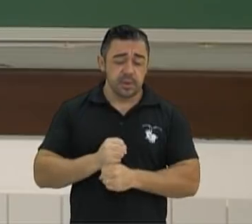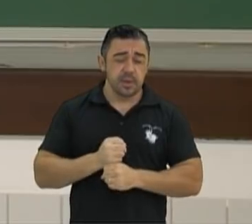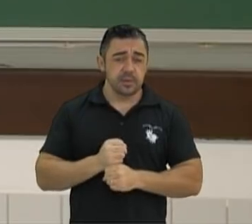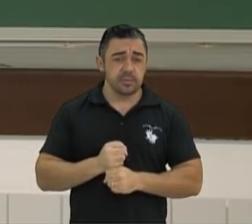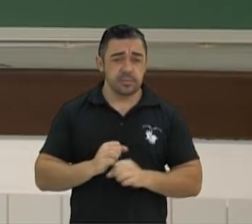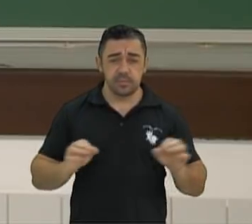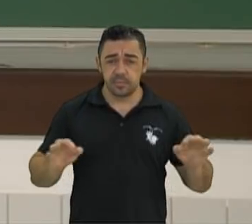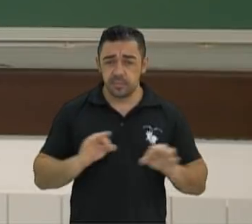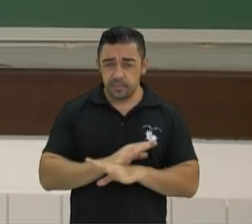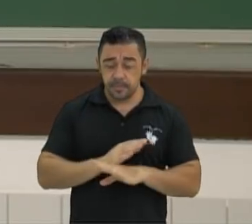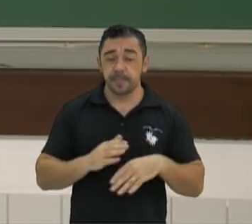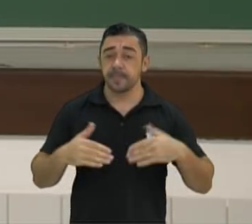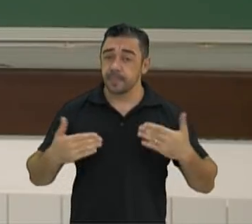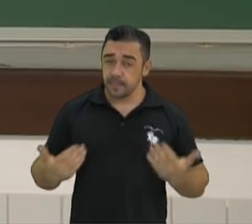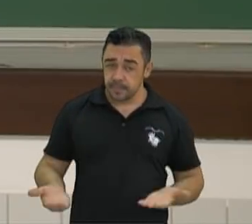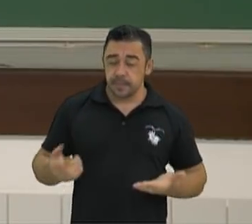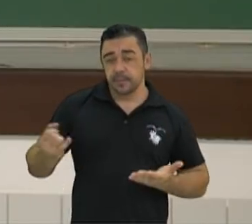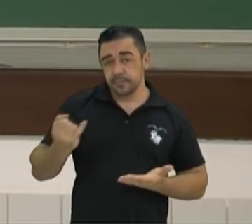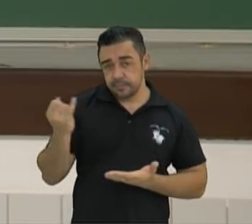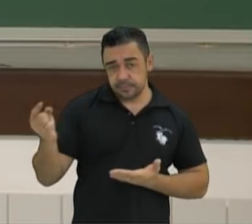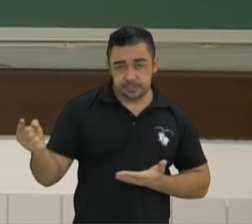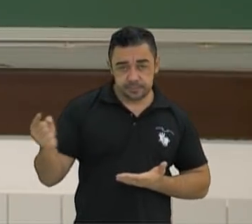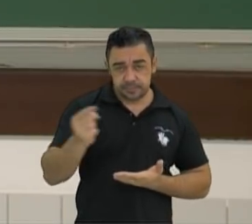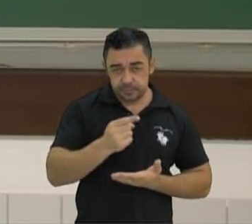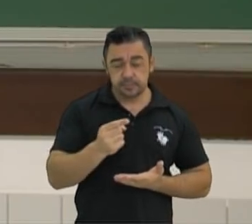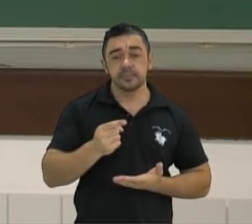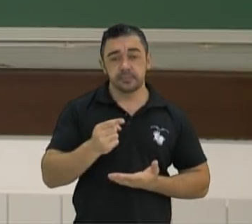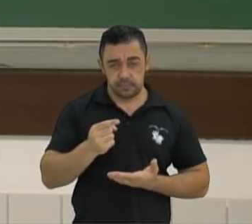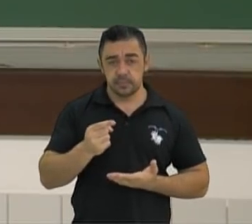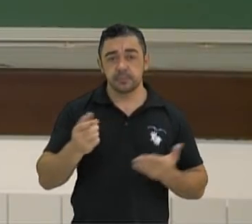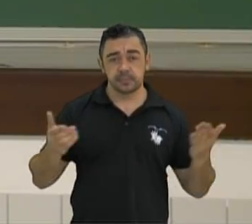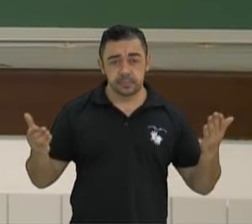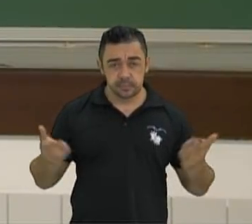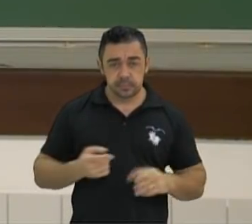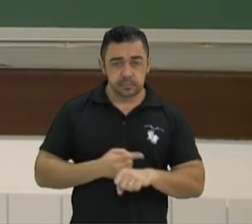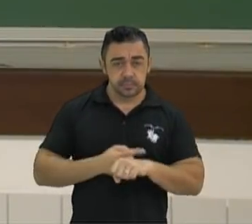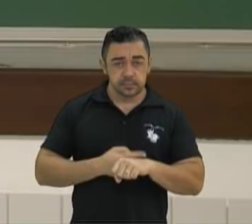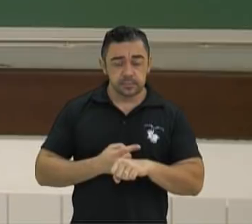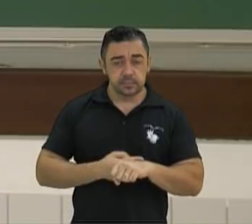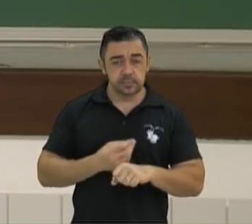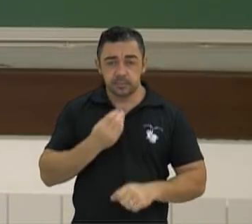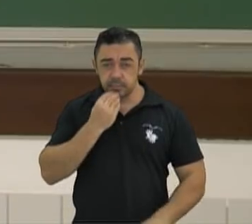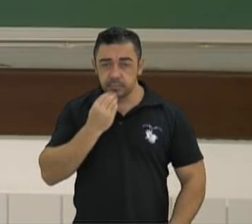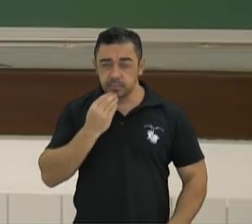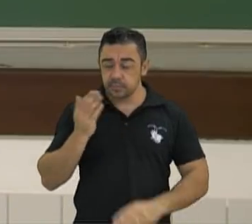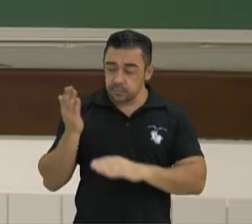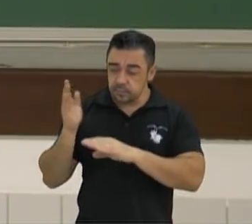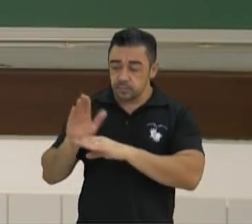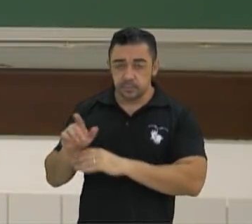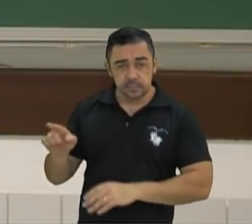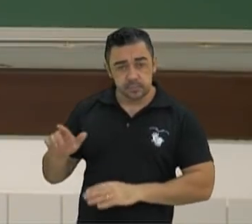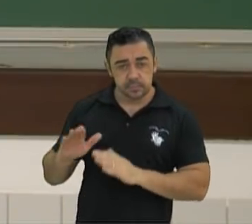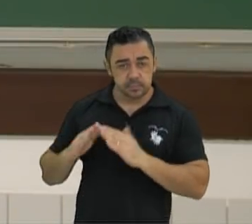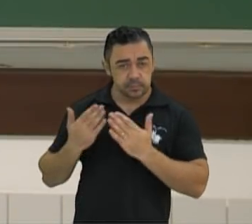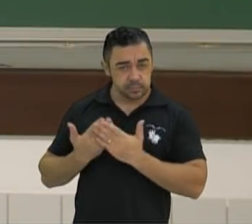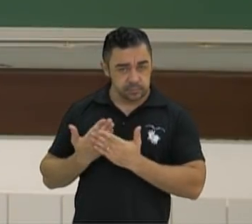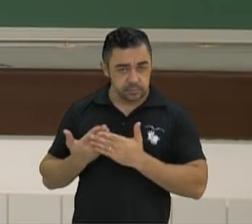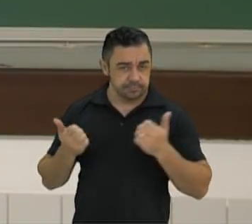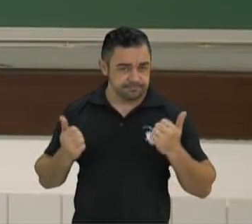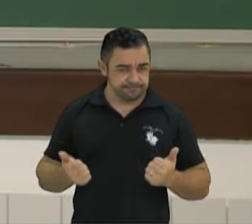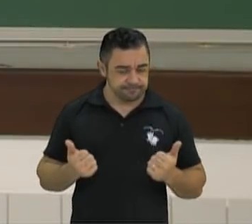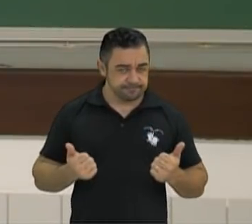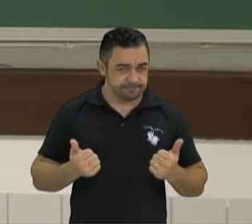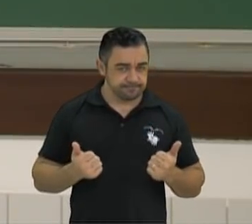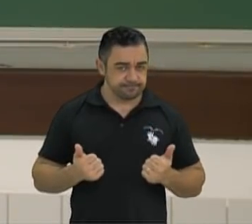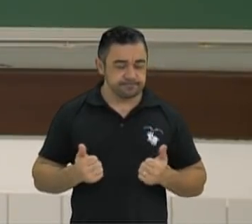ano letivo, então é importante que você, nesse momento, procure a ajuda da escola caso você precise.